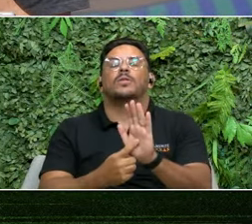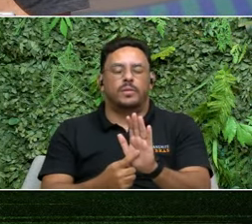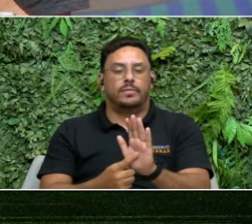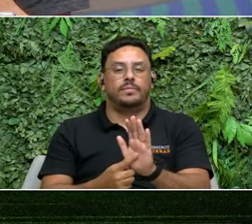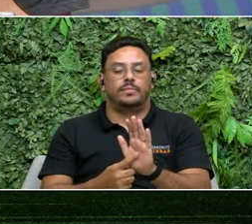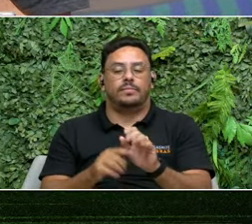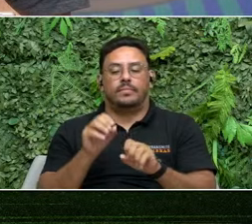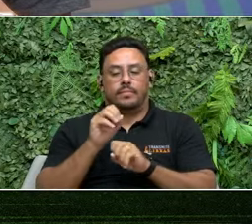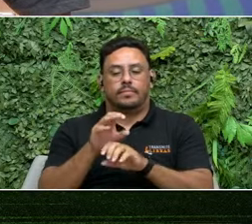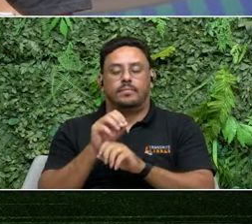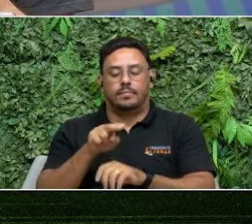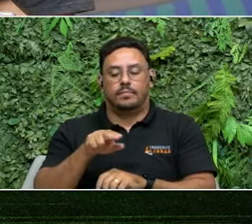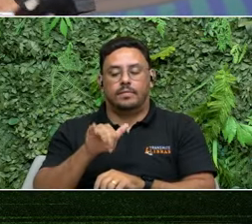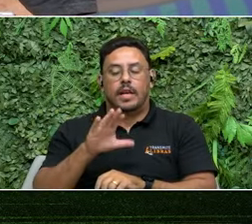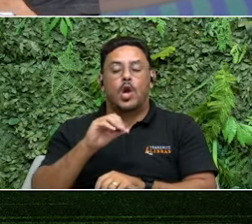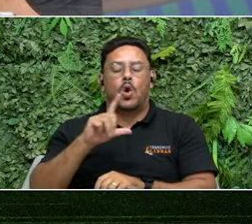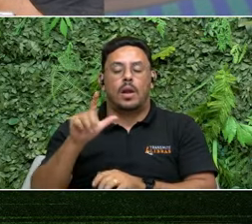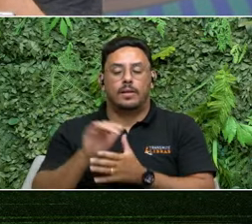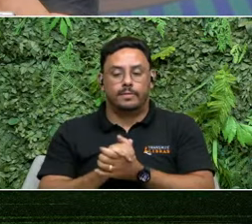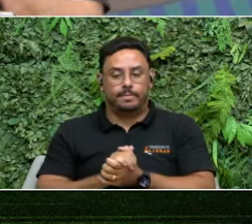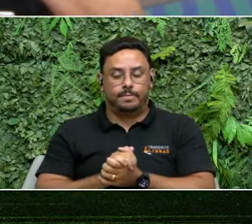Car Vamos ouvir